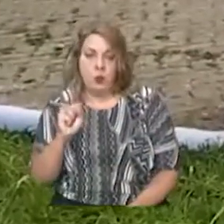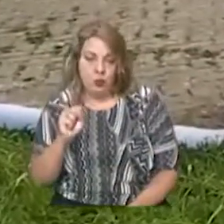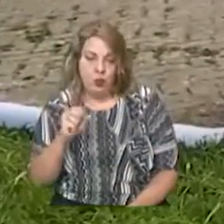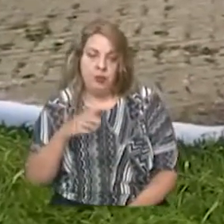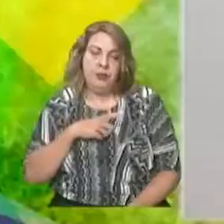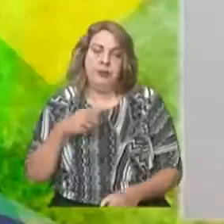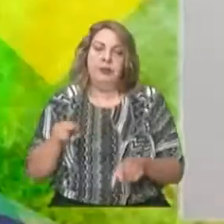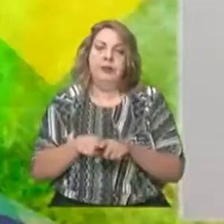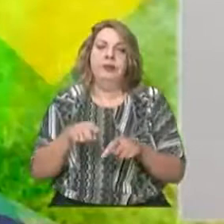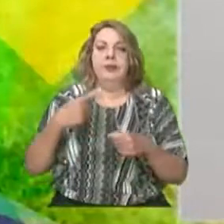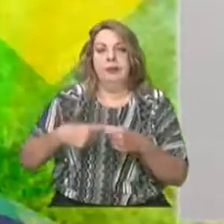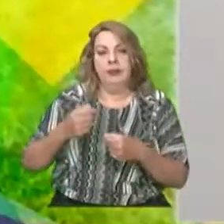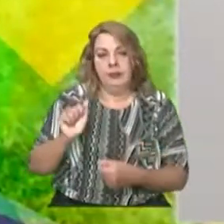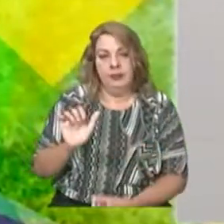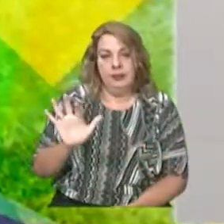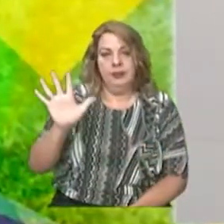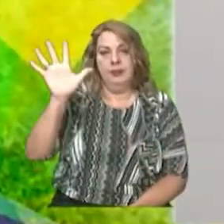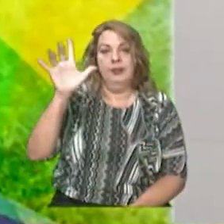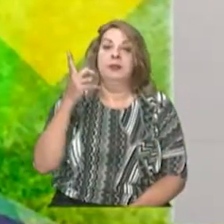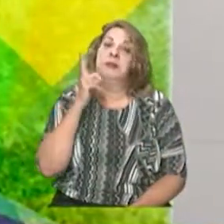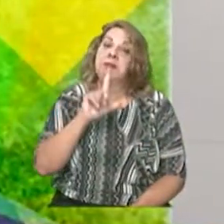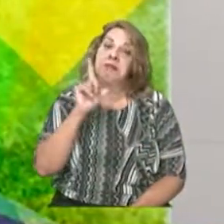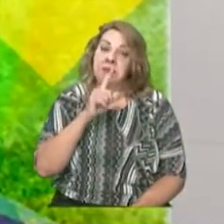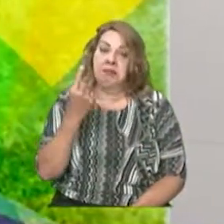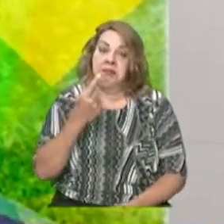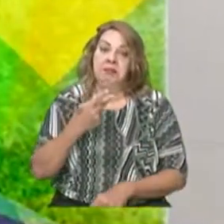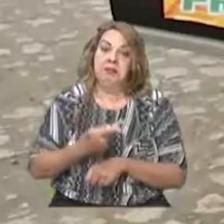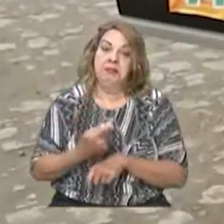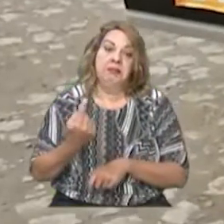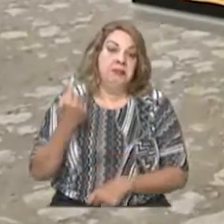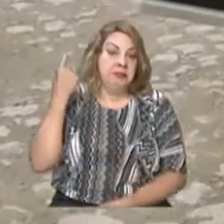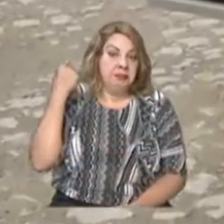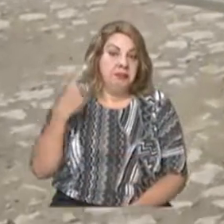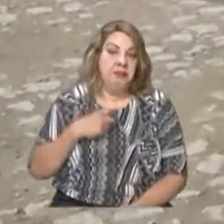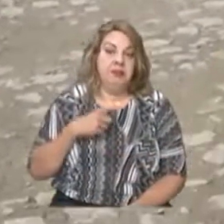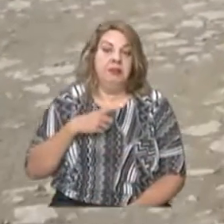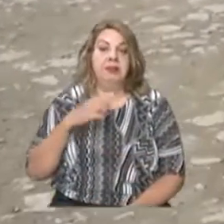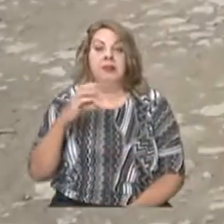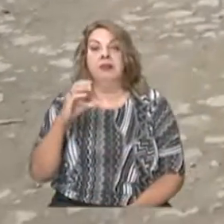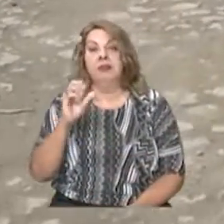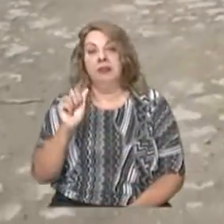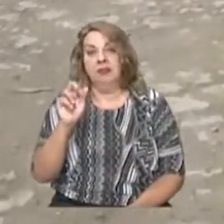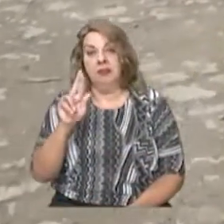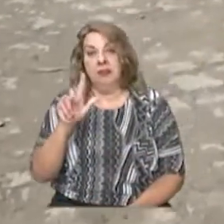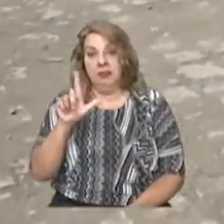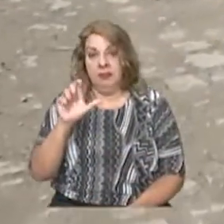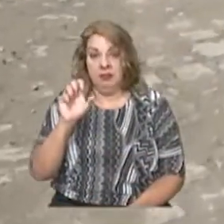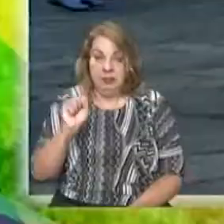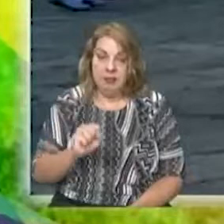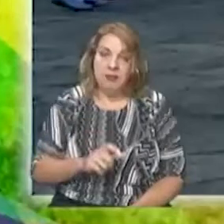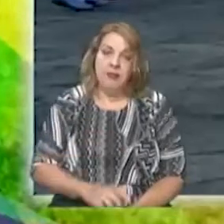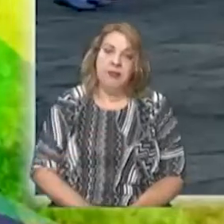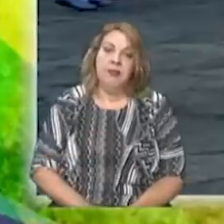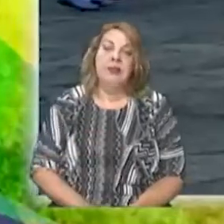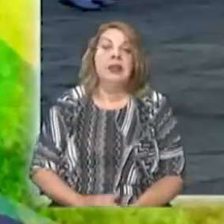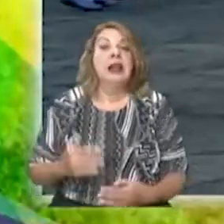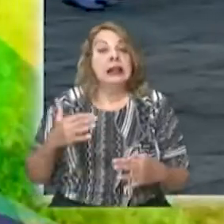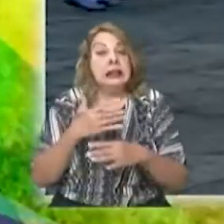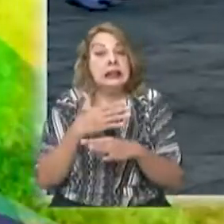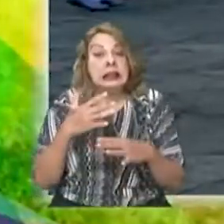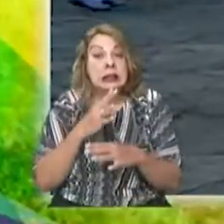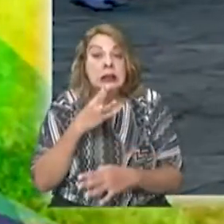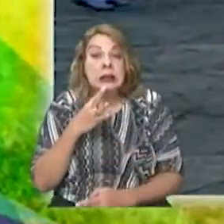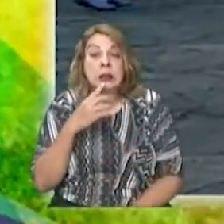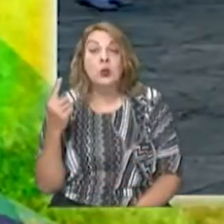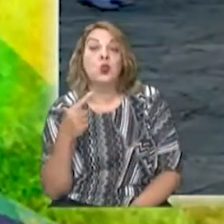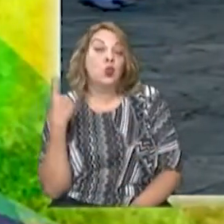Lagarto, cidade de Adenilson, contemplado do primeiro prêmio, e do Carlos, contemplado do segundo. A cidade é conhecida